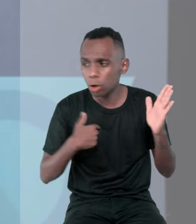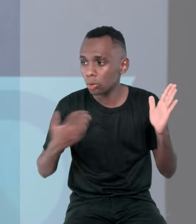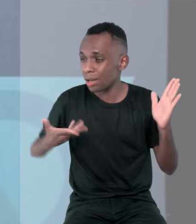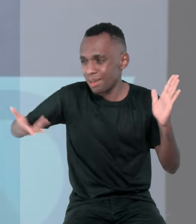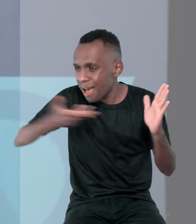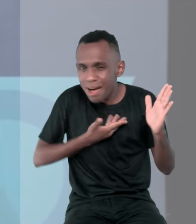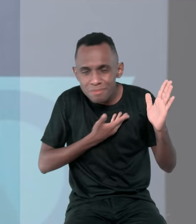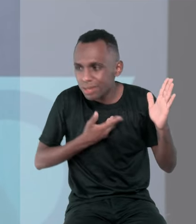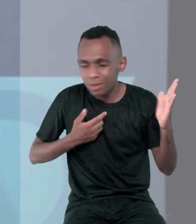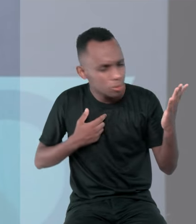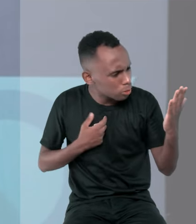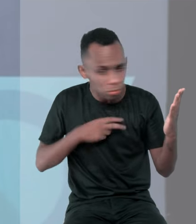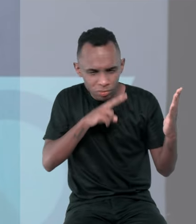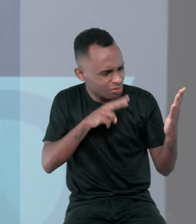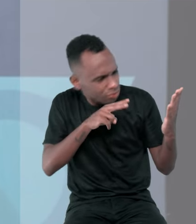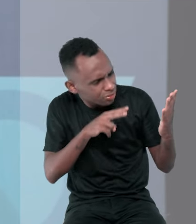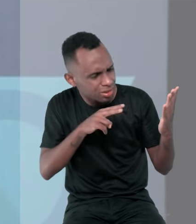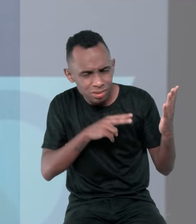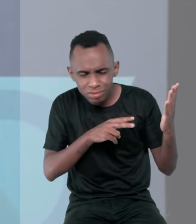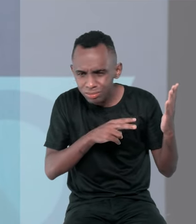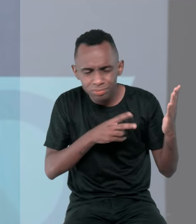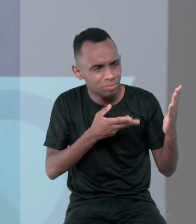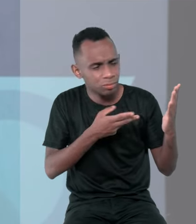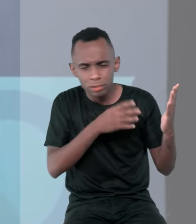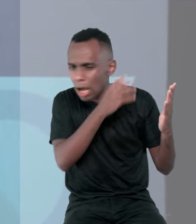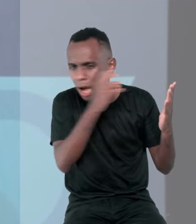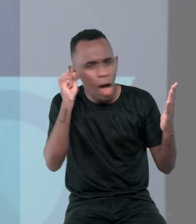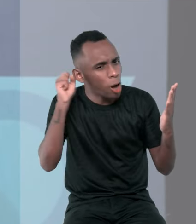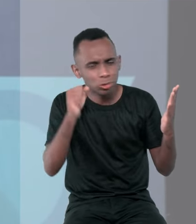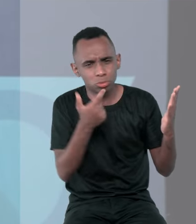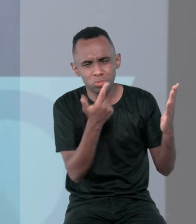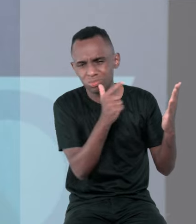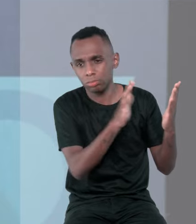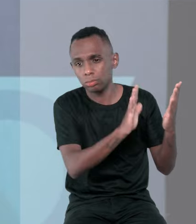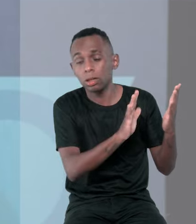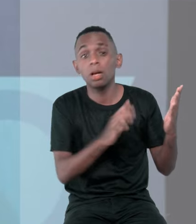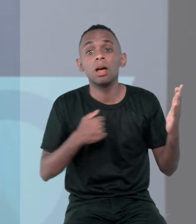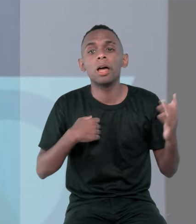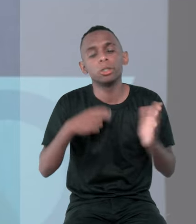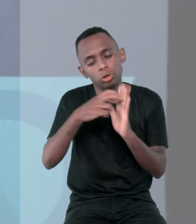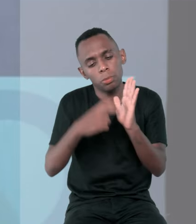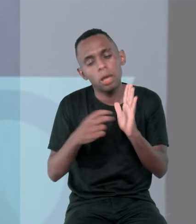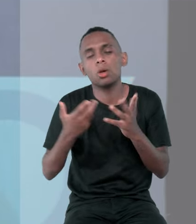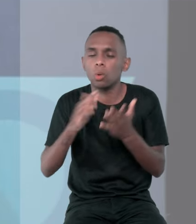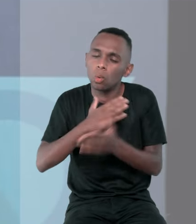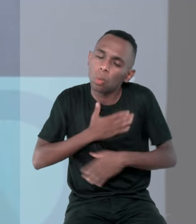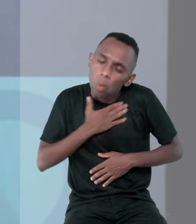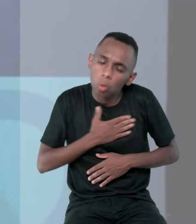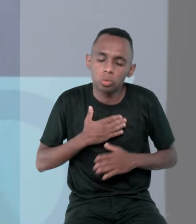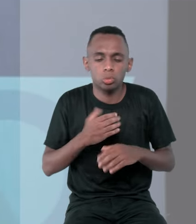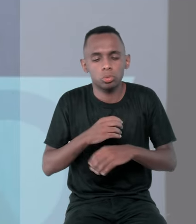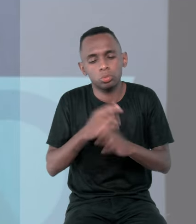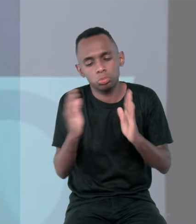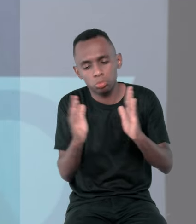não escutei o áudio, assim, eu só vi que estava... No dia seguinte, eu gosto de escrever de manhã, e eu